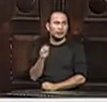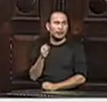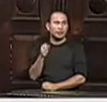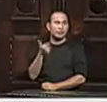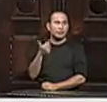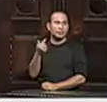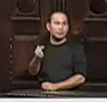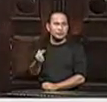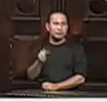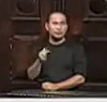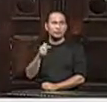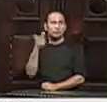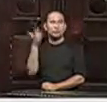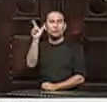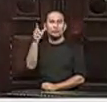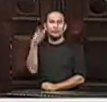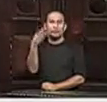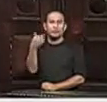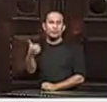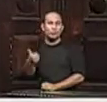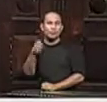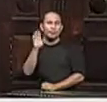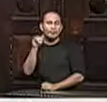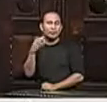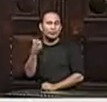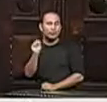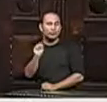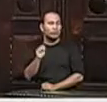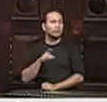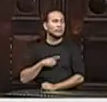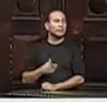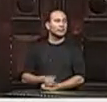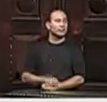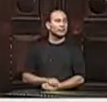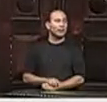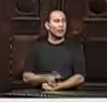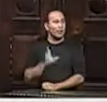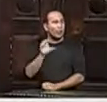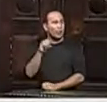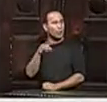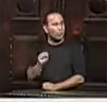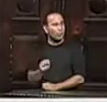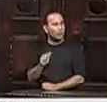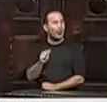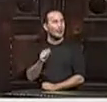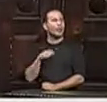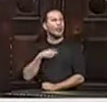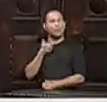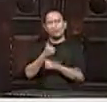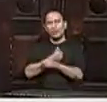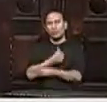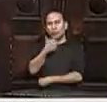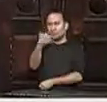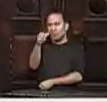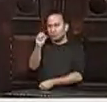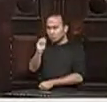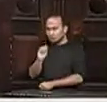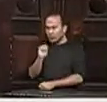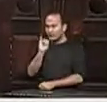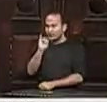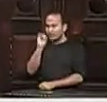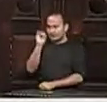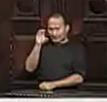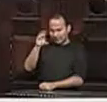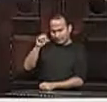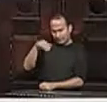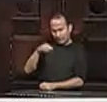que seja de outros 31 bilhões. E a previsão da LOA para 2018, no tocante à arrecadação do ICMS,